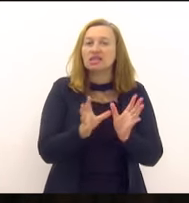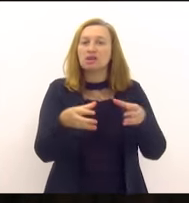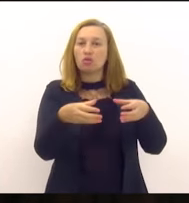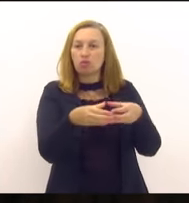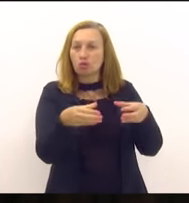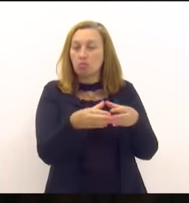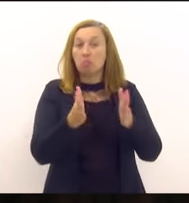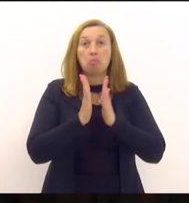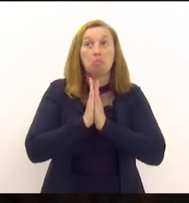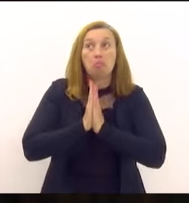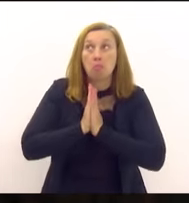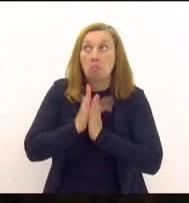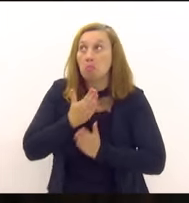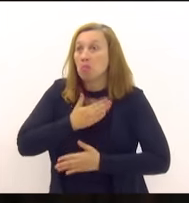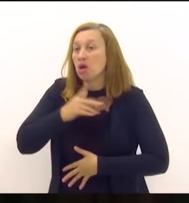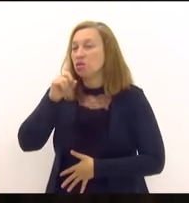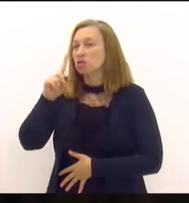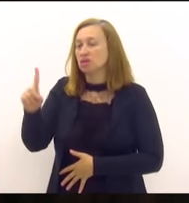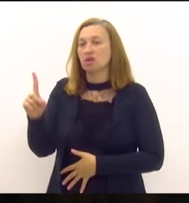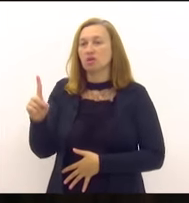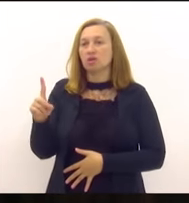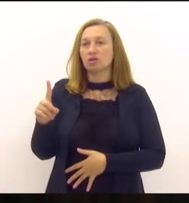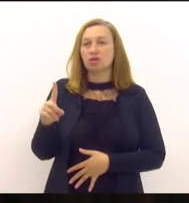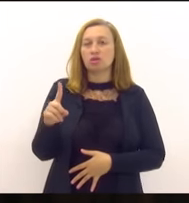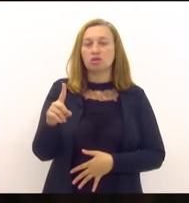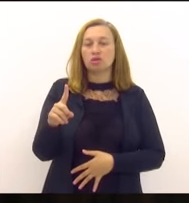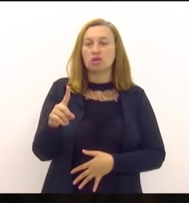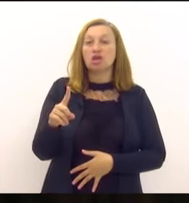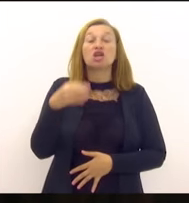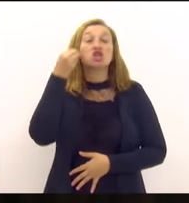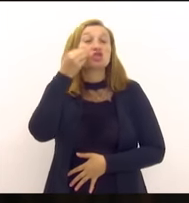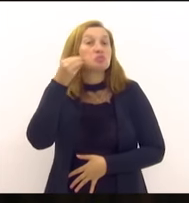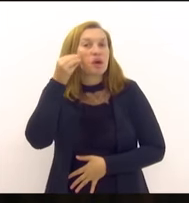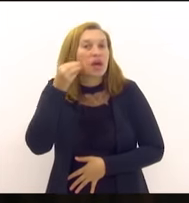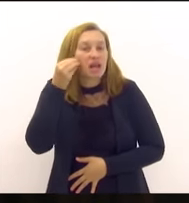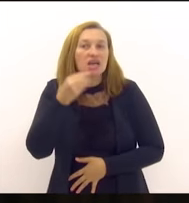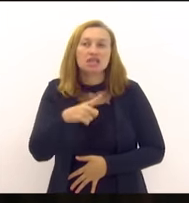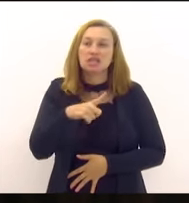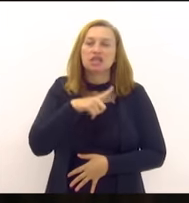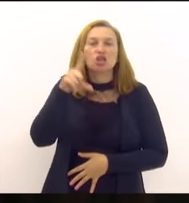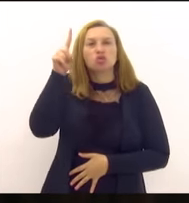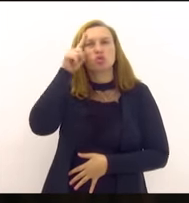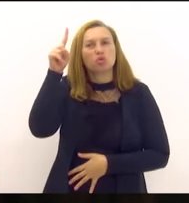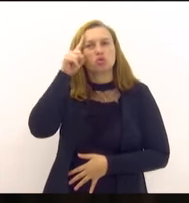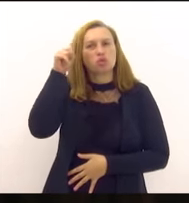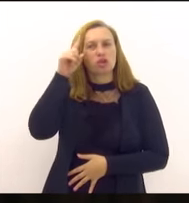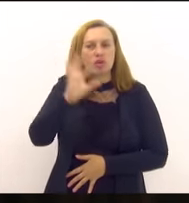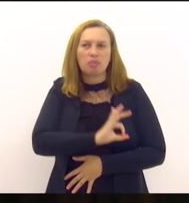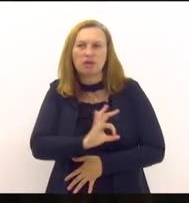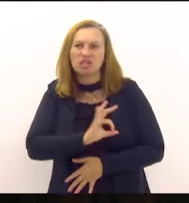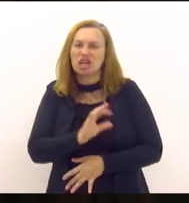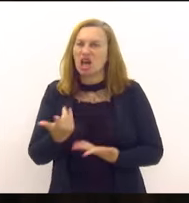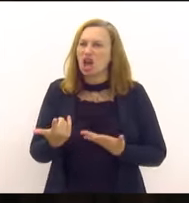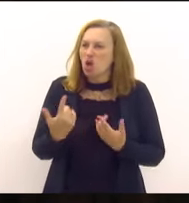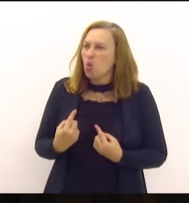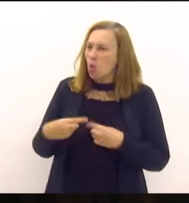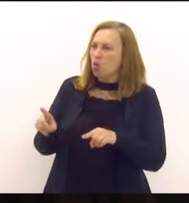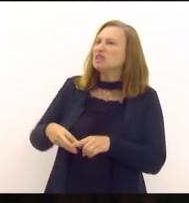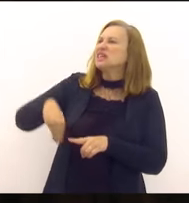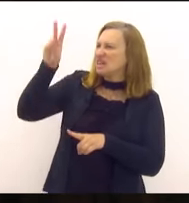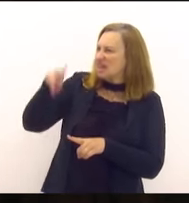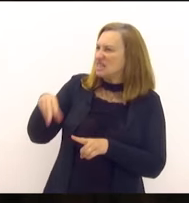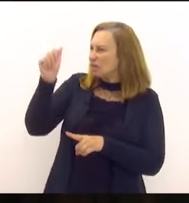Deus. Escolha alguém que respira a polícia no dia a dia. E aqui eu não tenho nada contra quem se aposentou, não, longe de